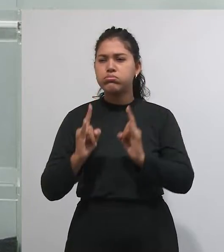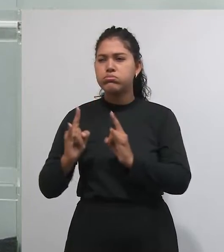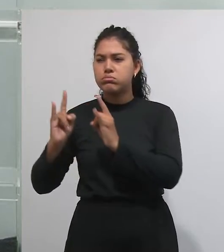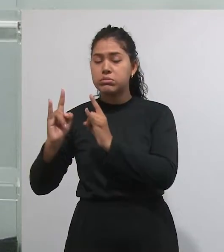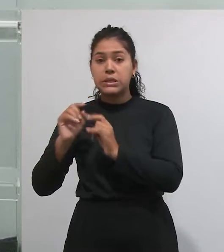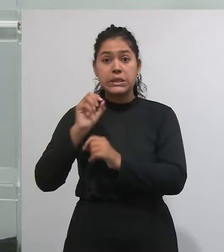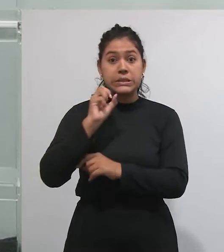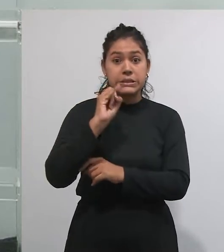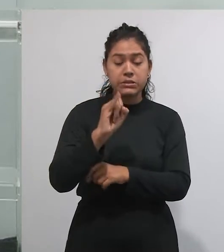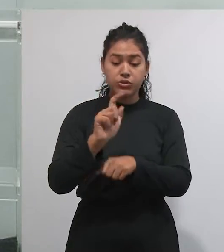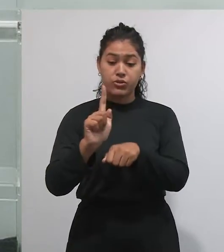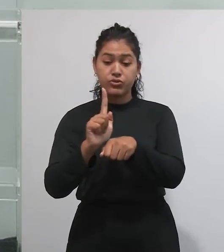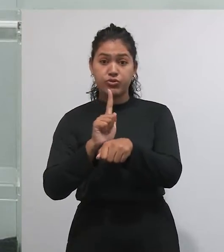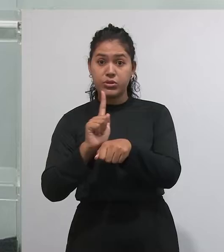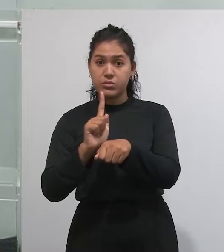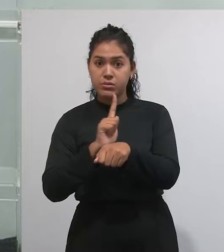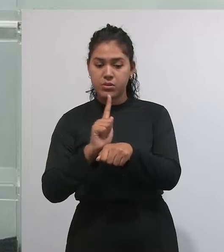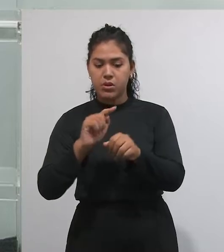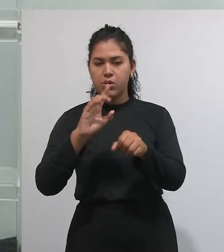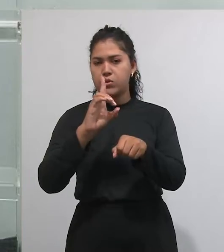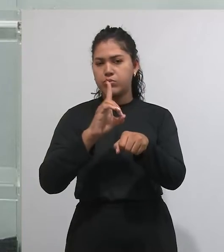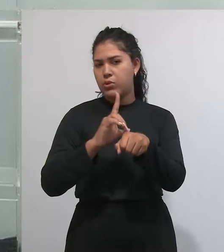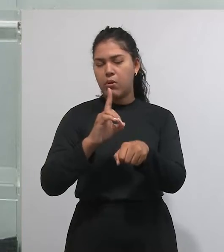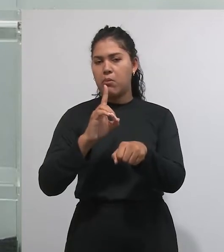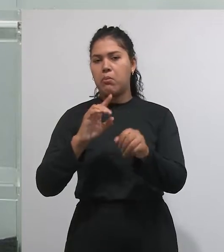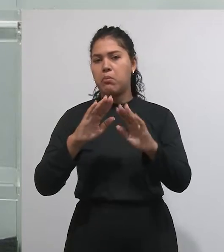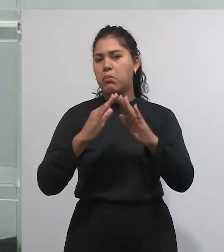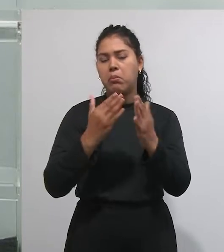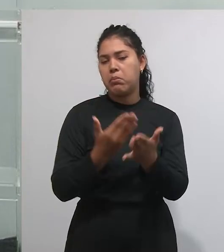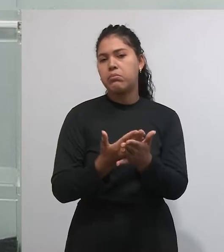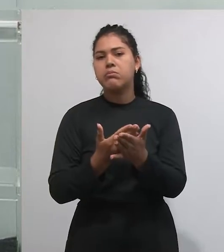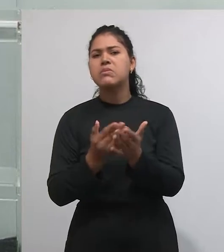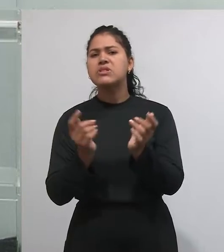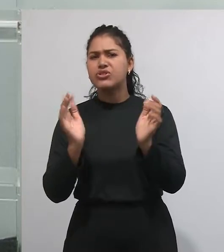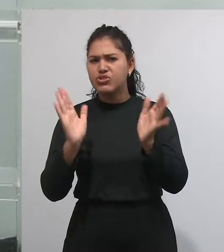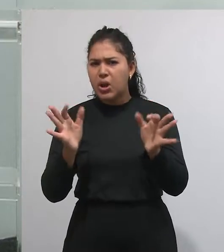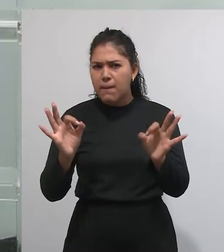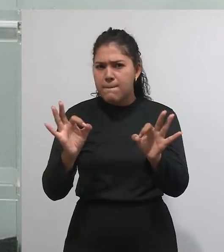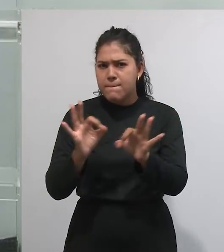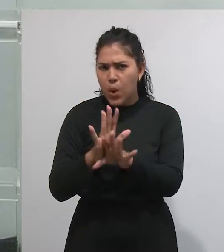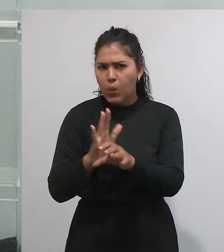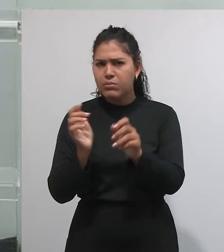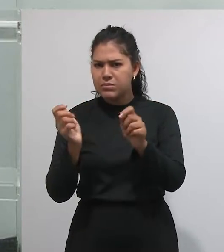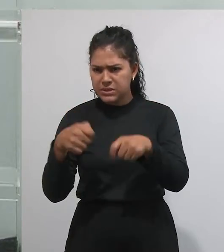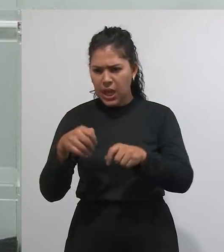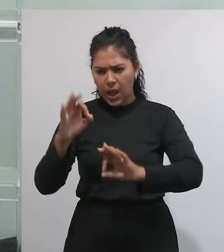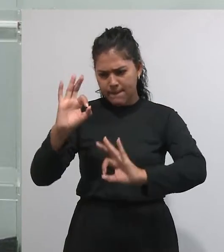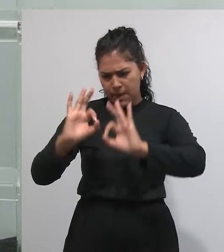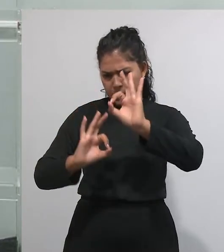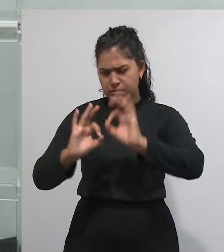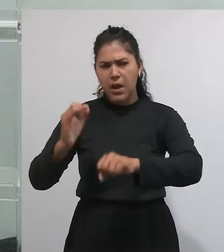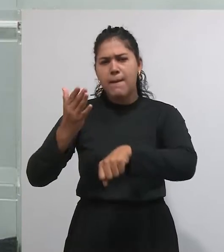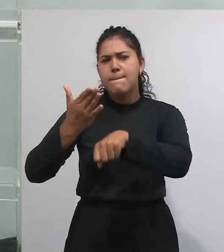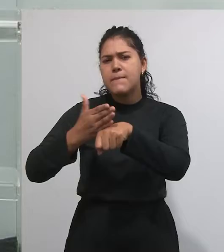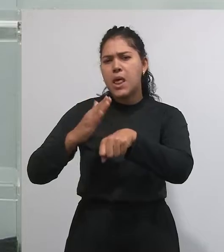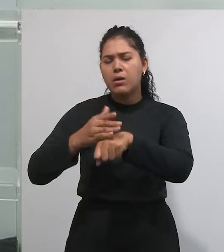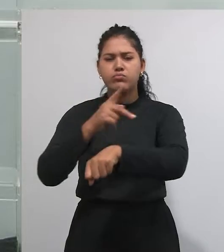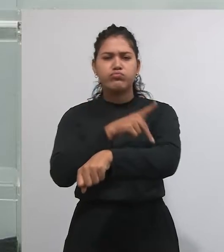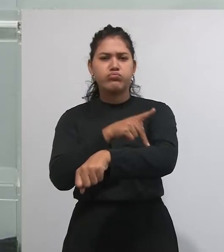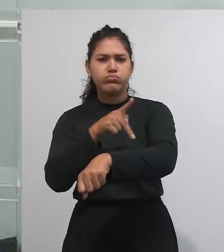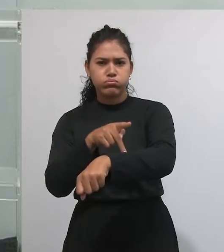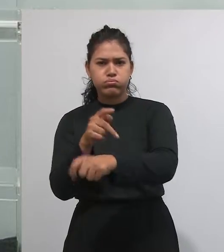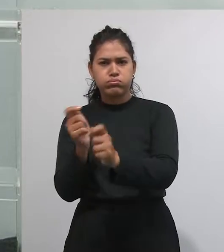os processos de gestão e se a prática pedagógica está bem organizada, está